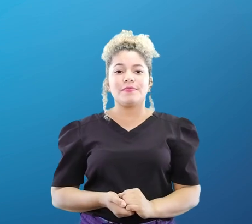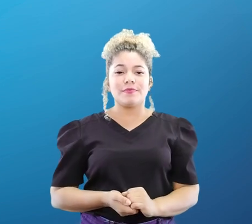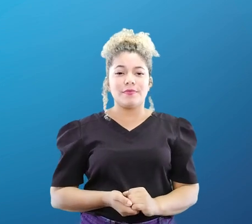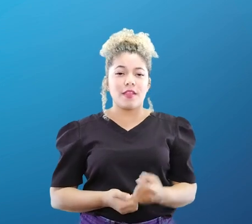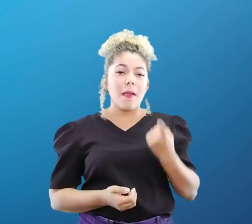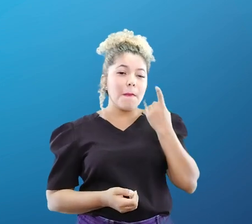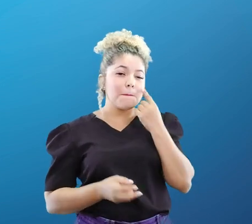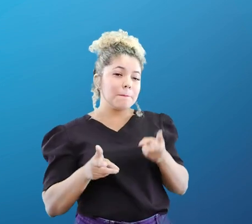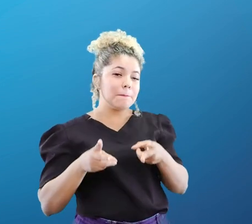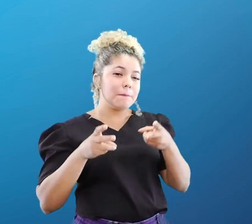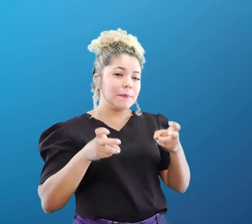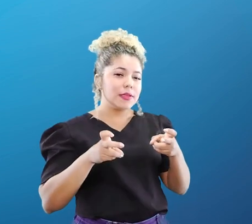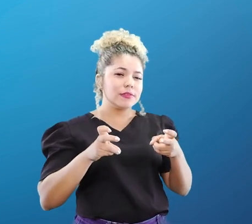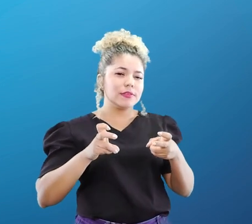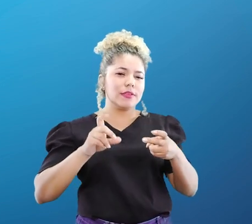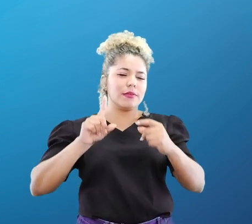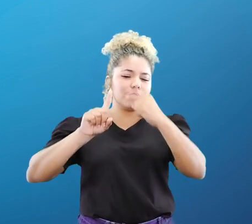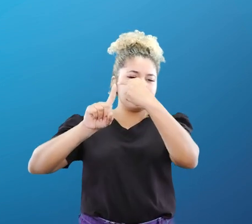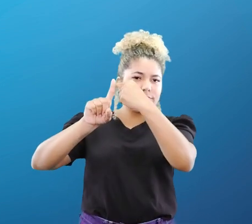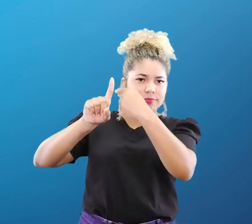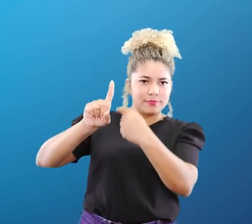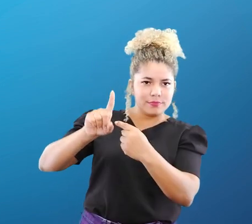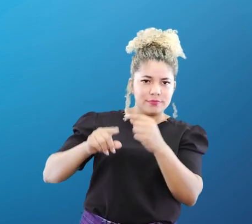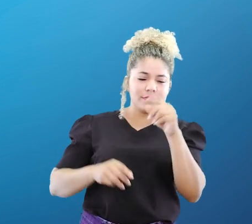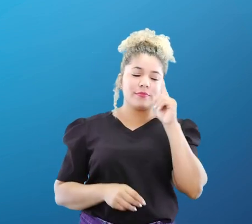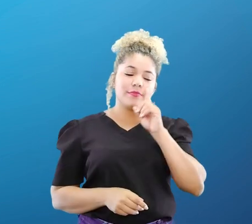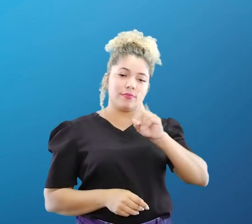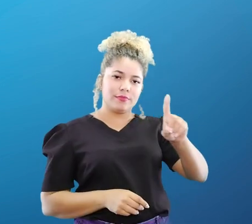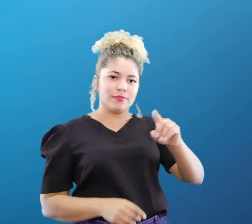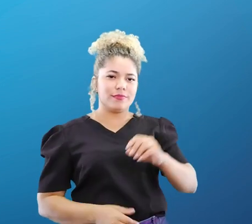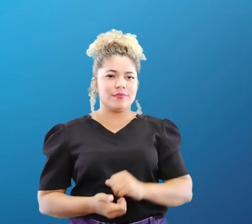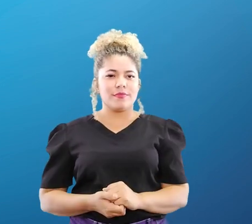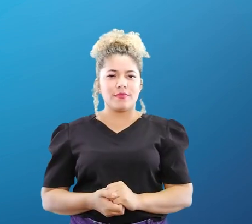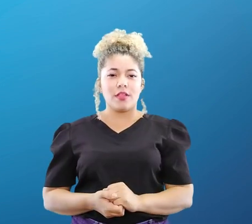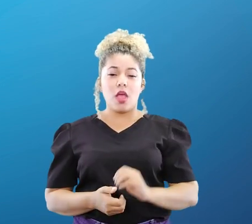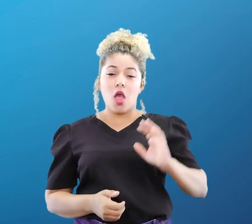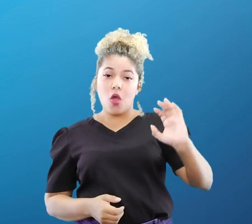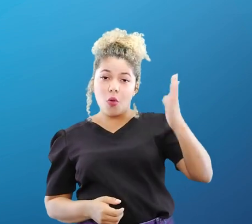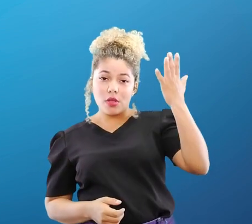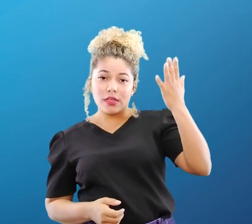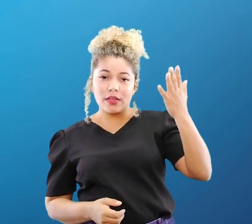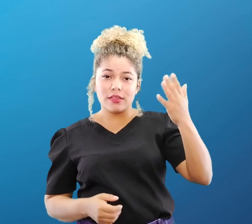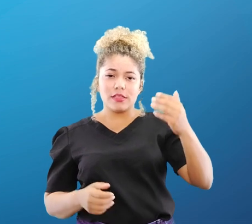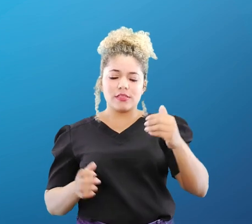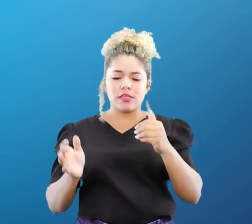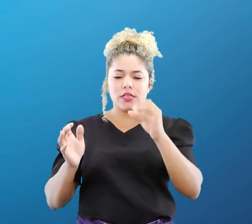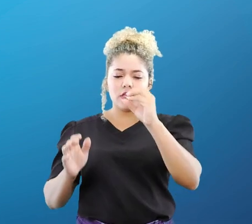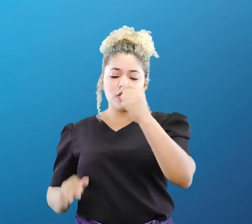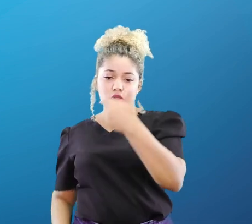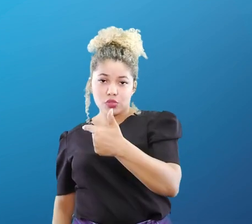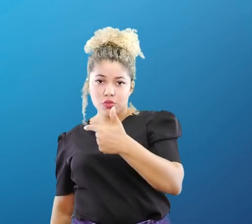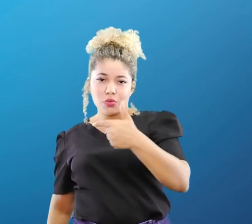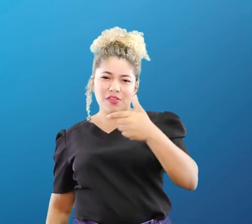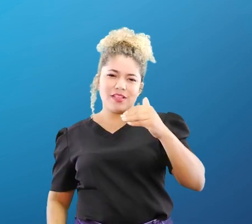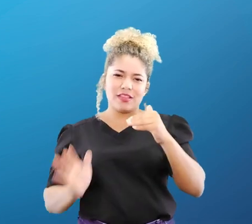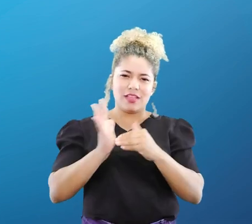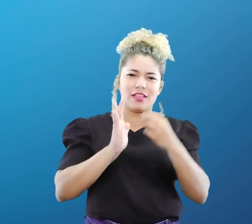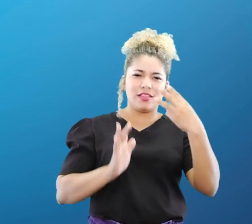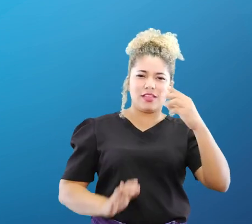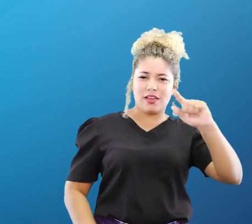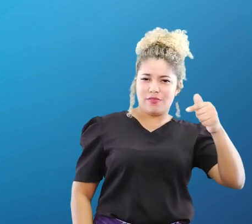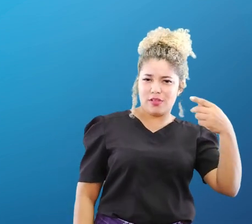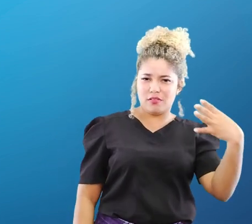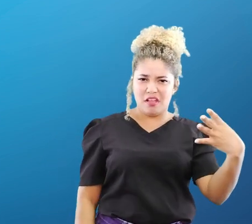Vamos observar a escala Richter. Quando acontece a magnitude classificada entre 2 a 3,4, é um